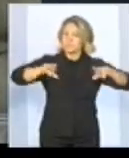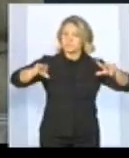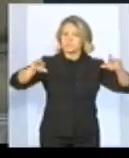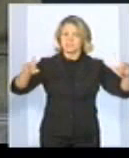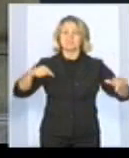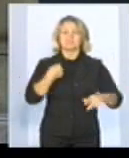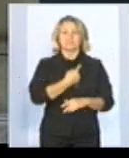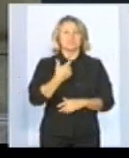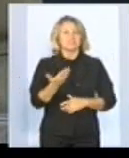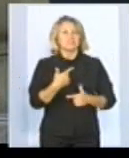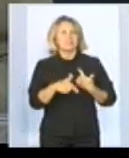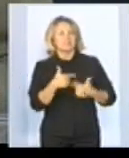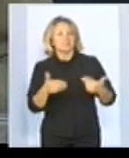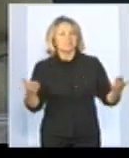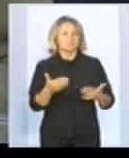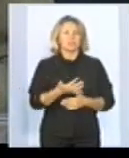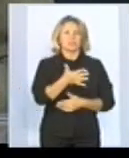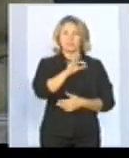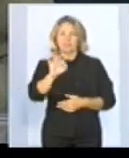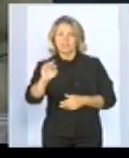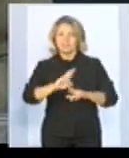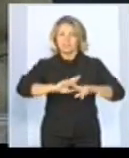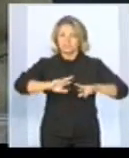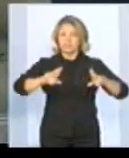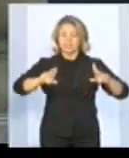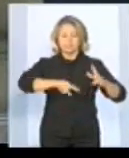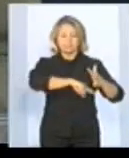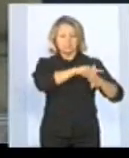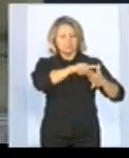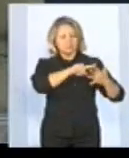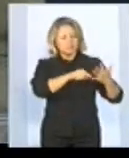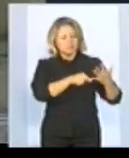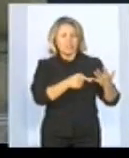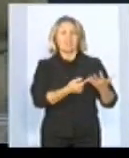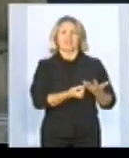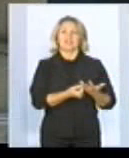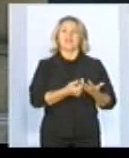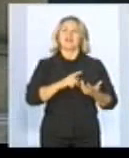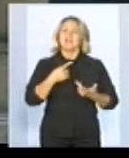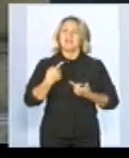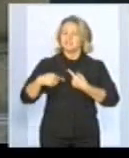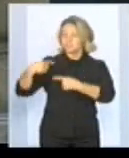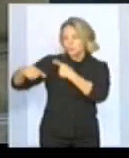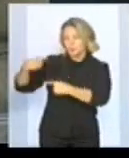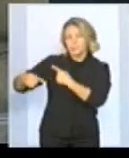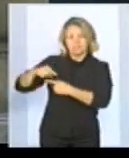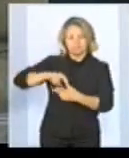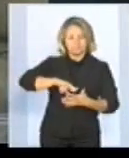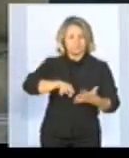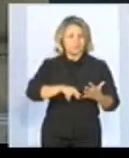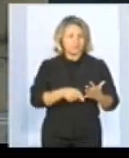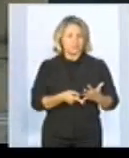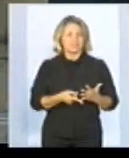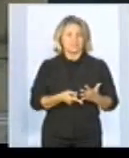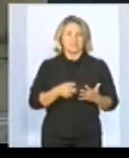gente está trabalhando com ideias bem distintas, né, DTH, MBS, cabo, elas competiam entre si. Já existem